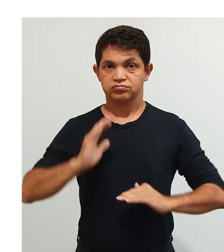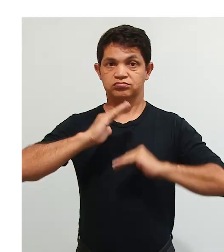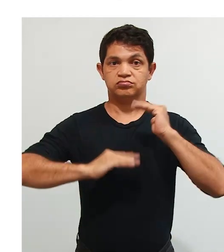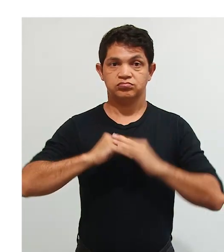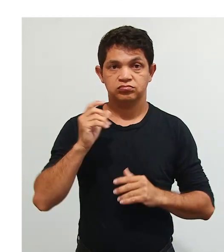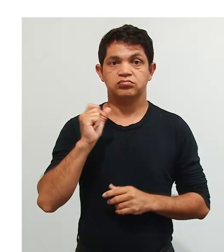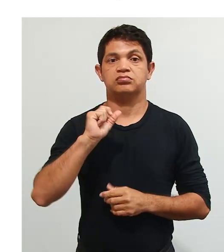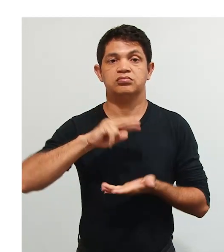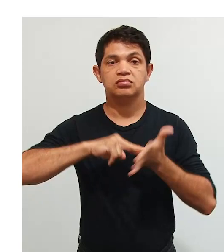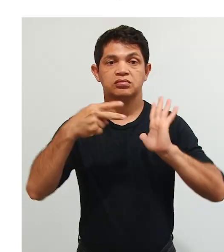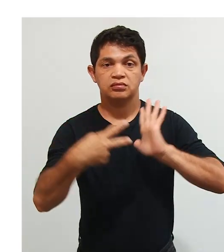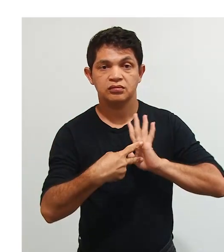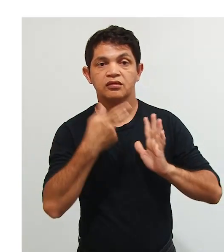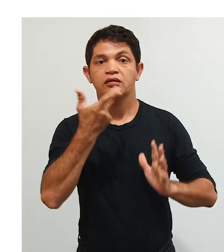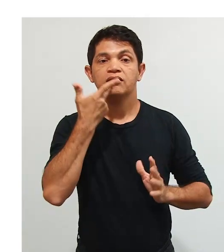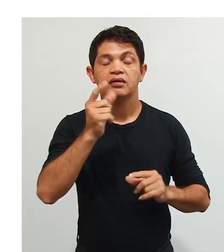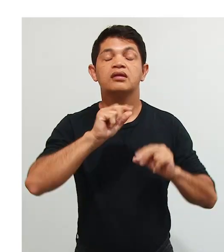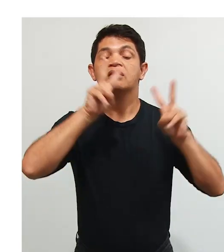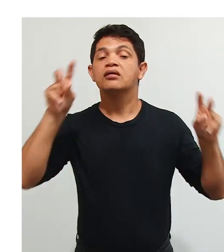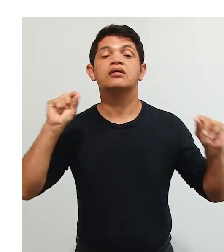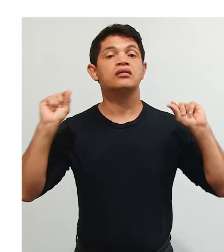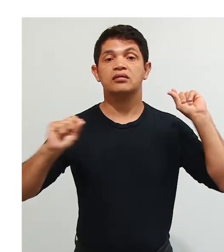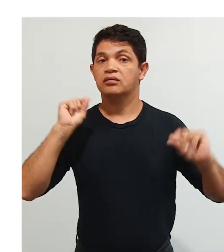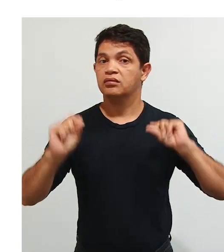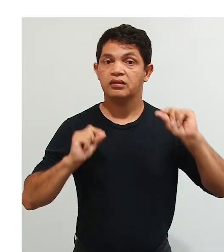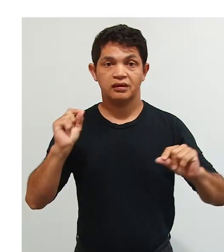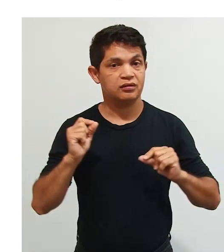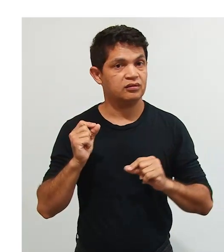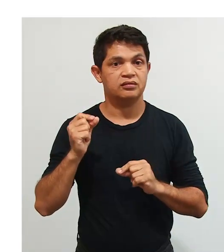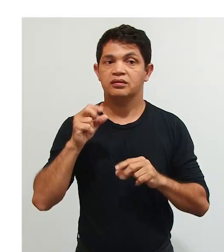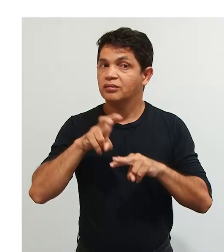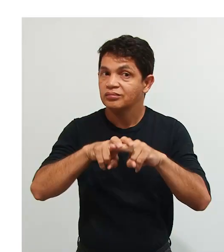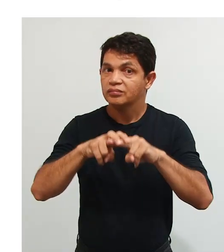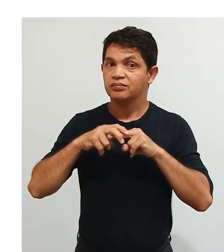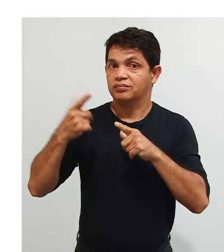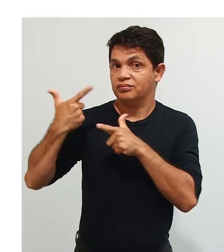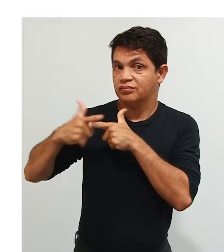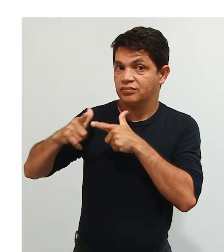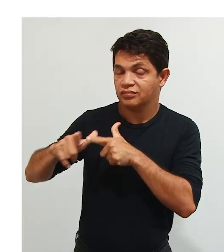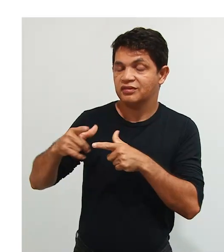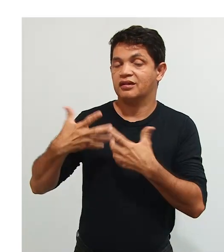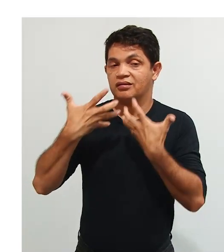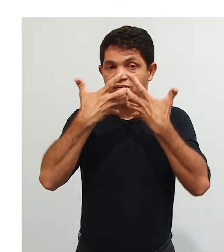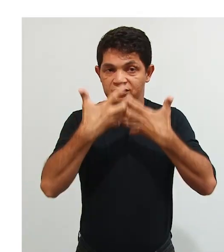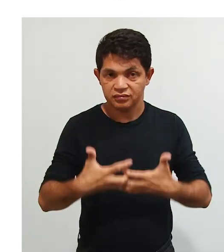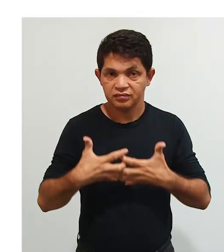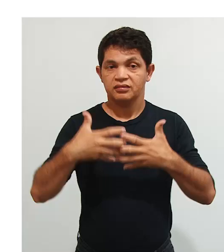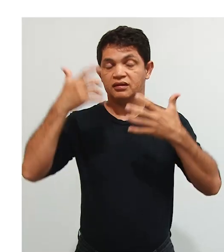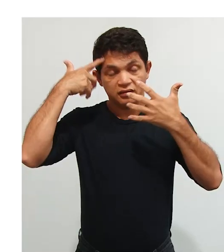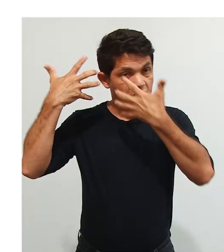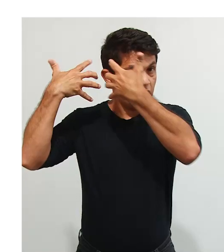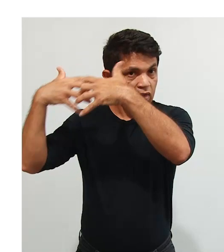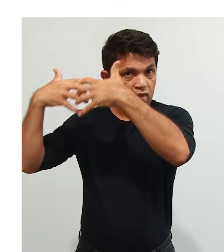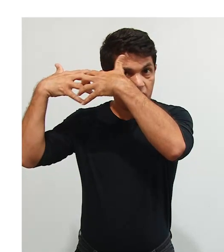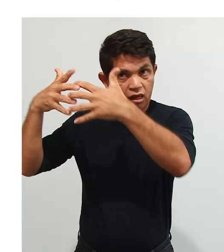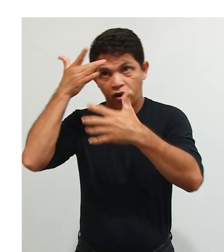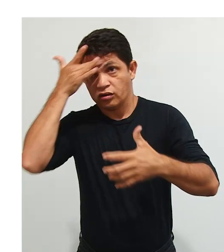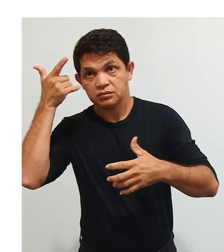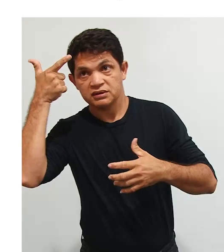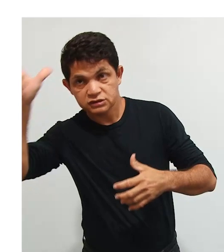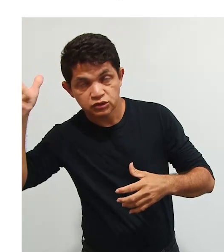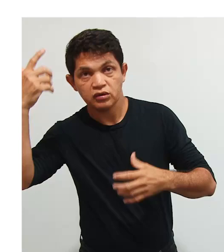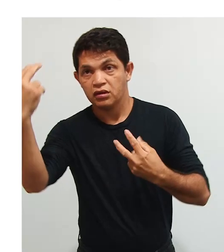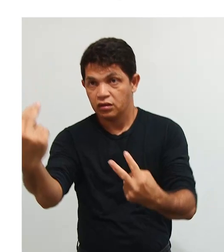ser falada de uma forma que não cause desconforto nas outras pessoas. Então, uma